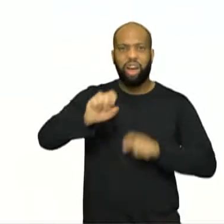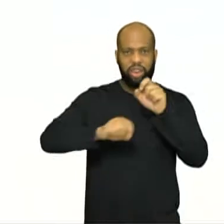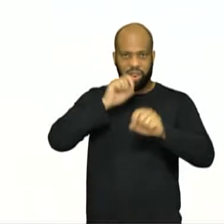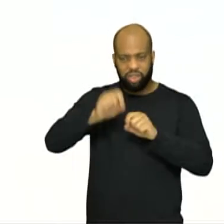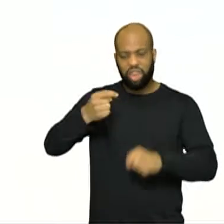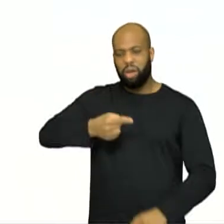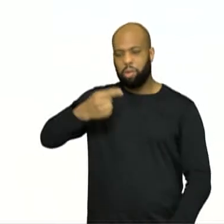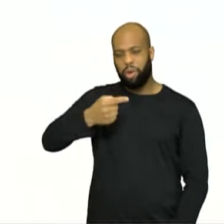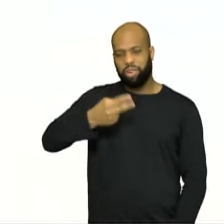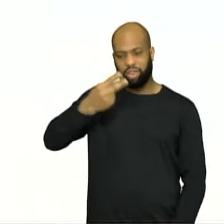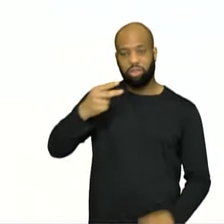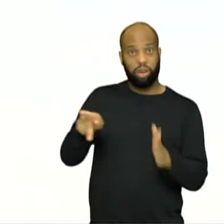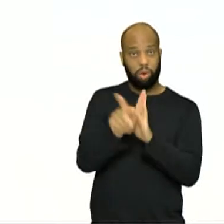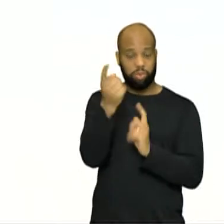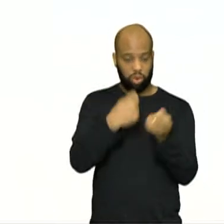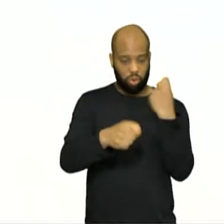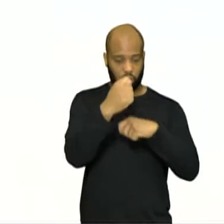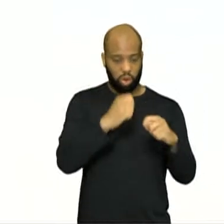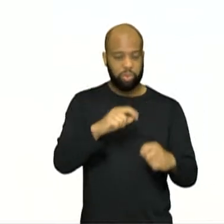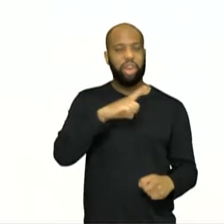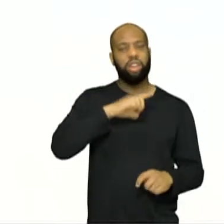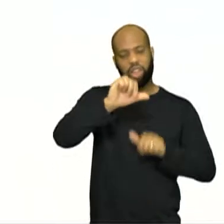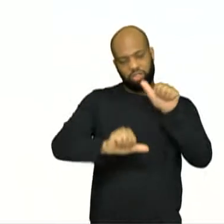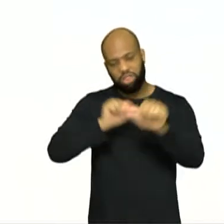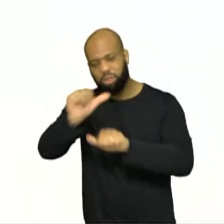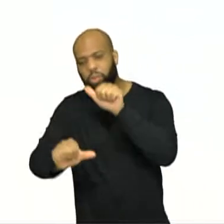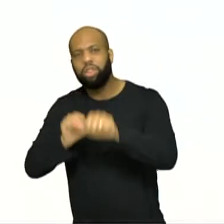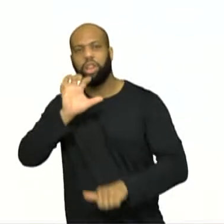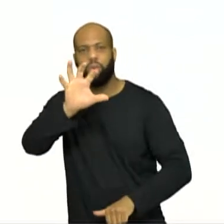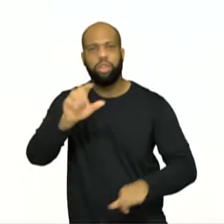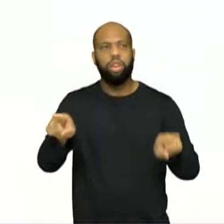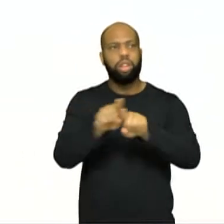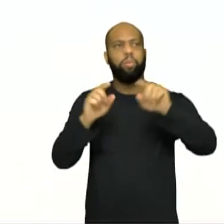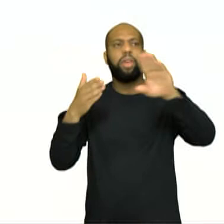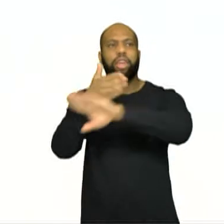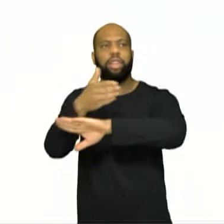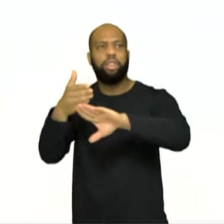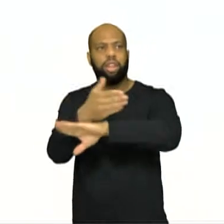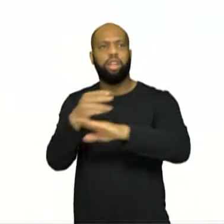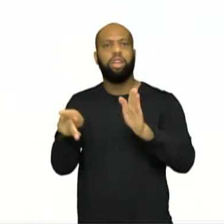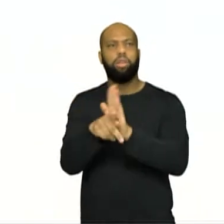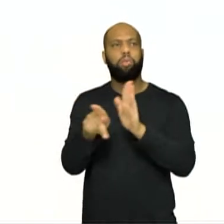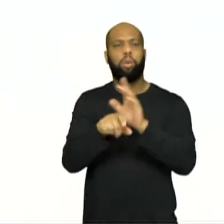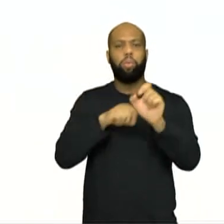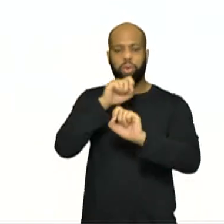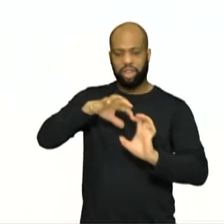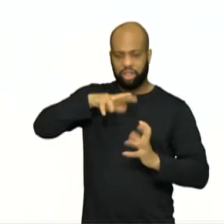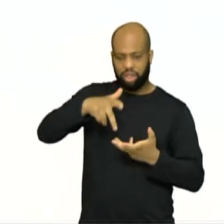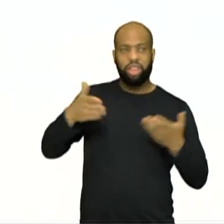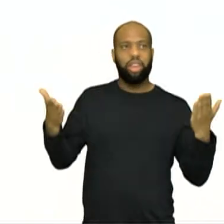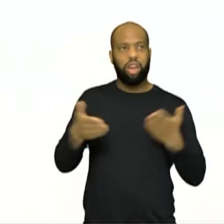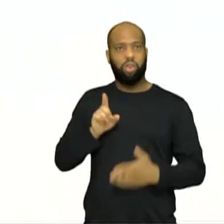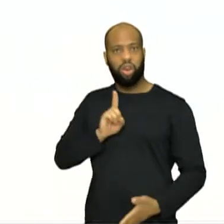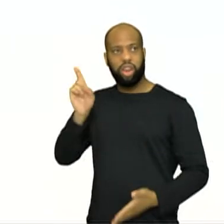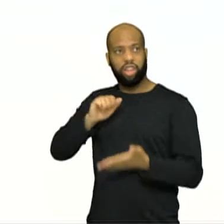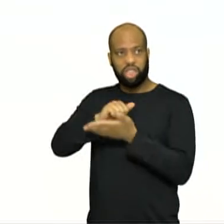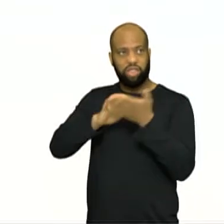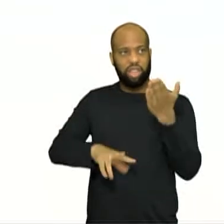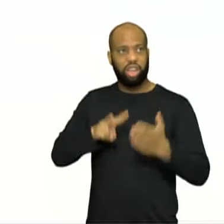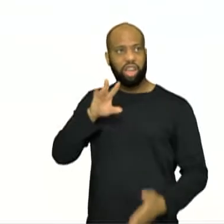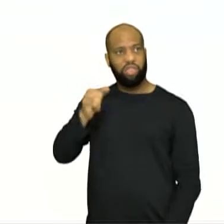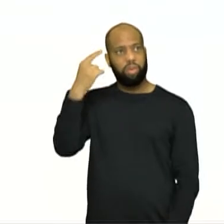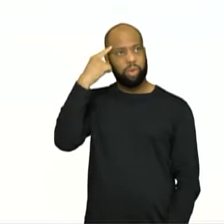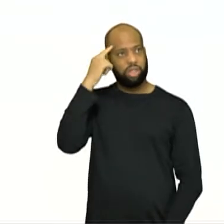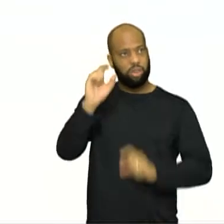secundário, gradativamente foram mudando o cenário e entrando no cenário internacional. Nessa atividade, vamos pensar